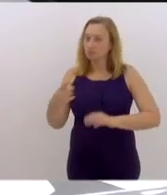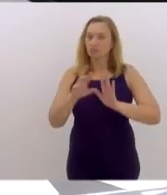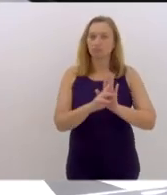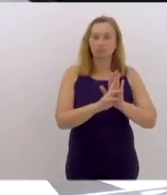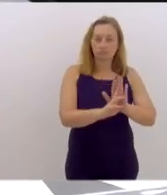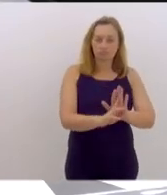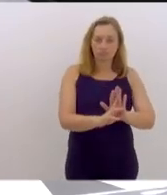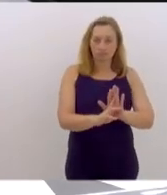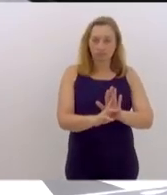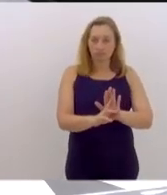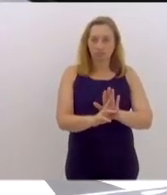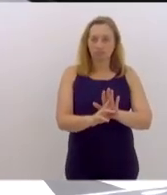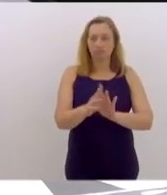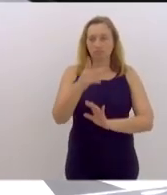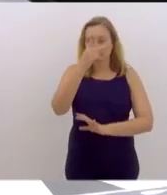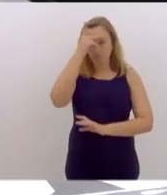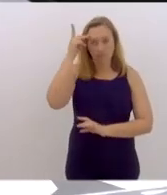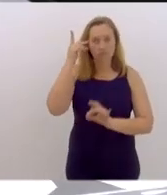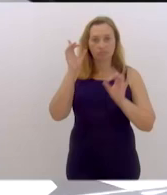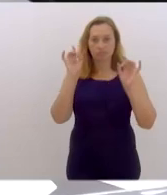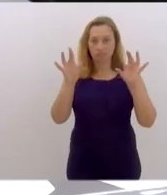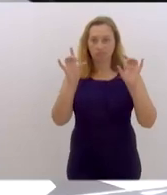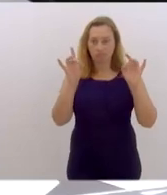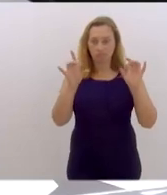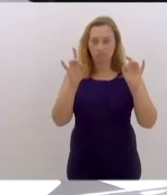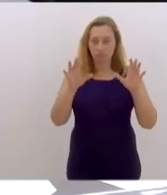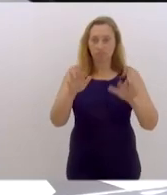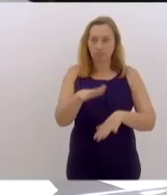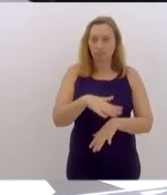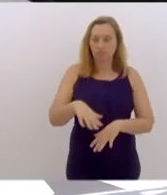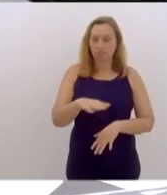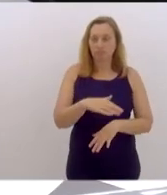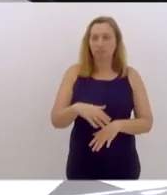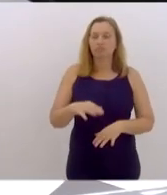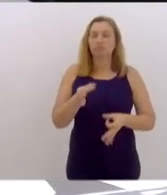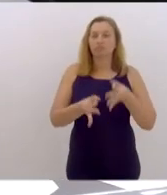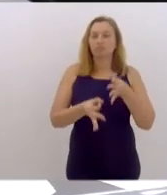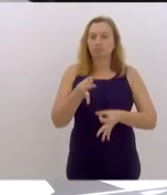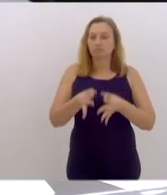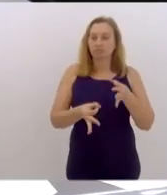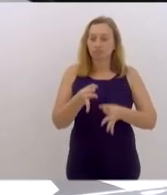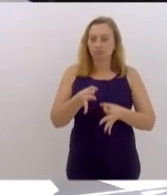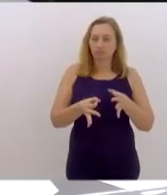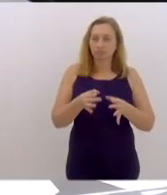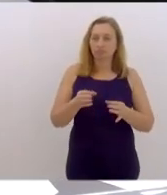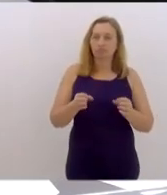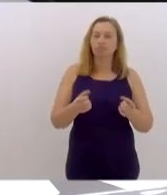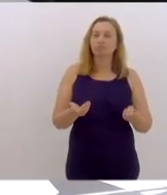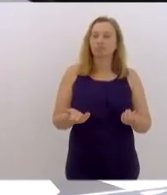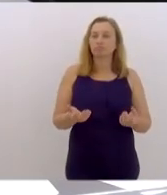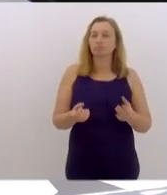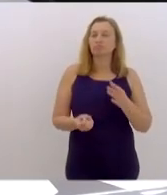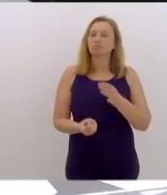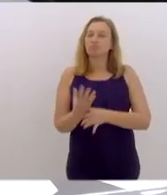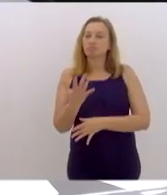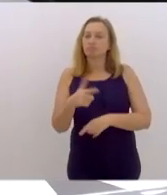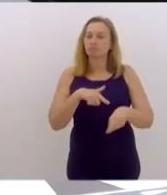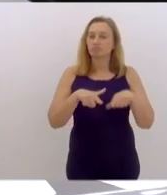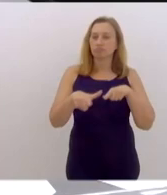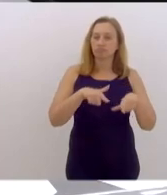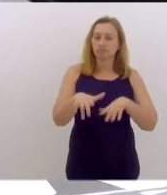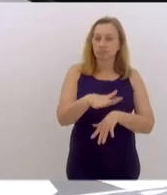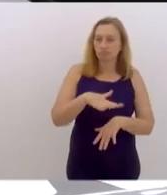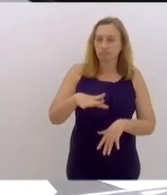representações de especialistas do setor juristas e entidades da sociedade civil que produzem e trabalham